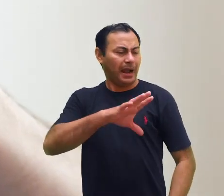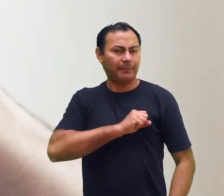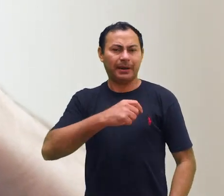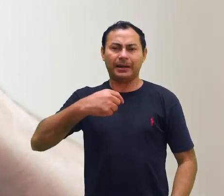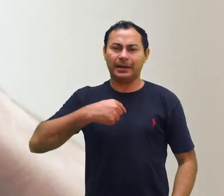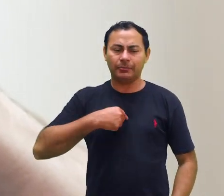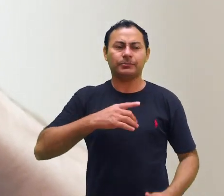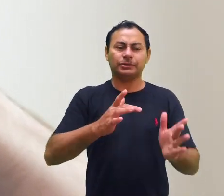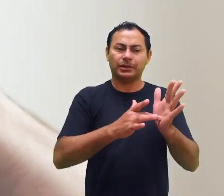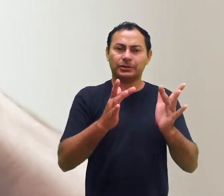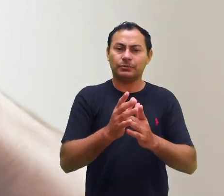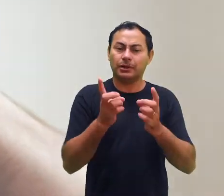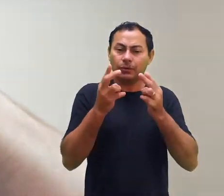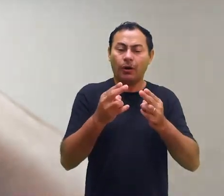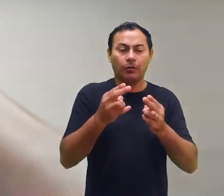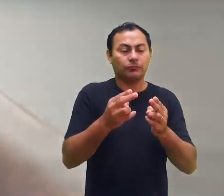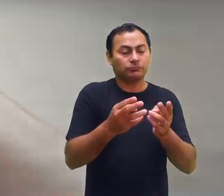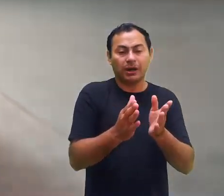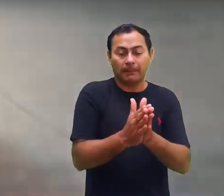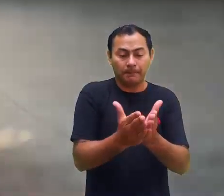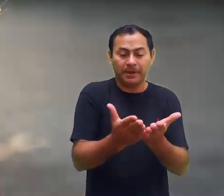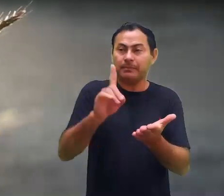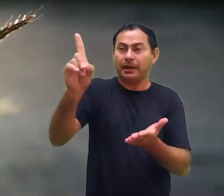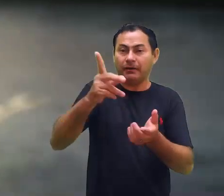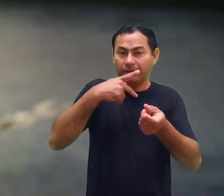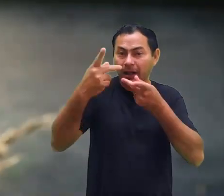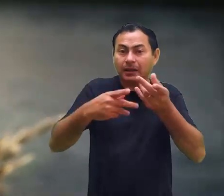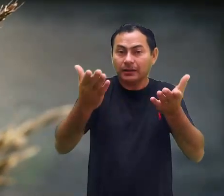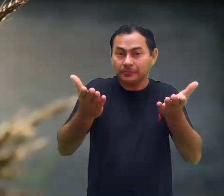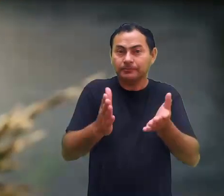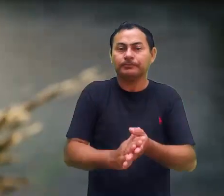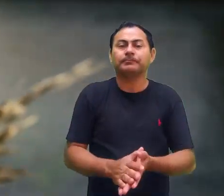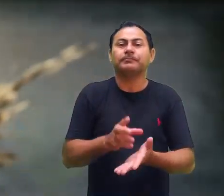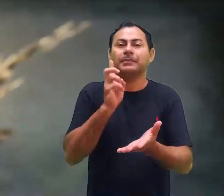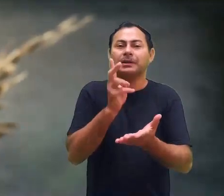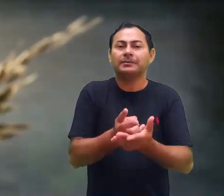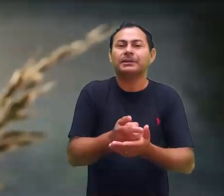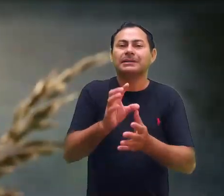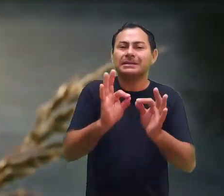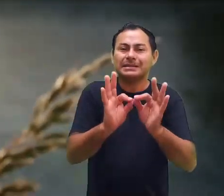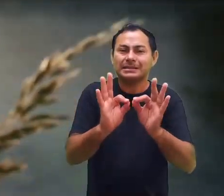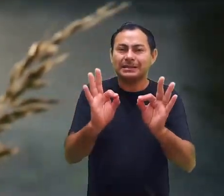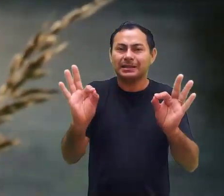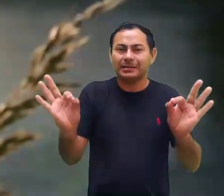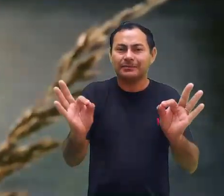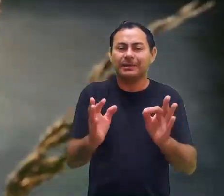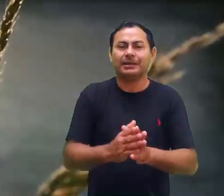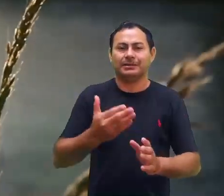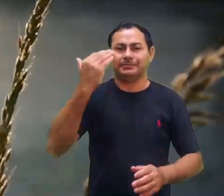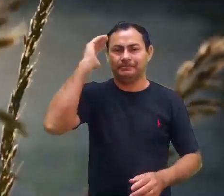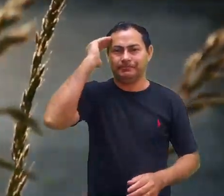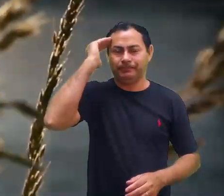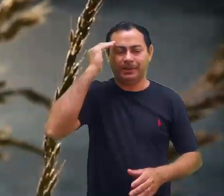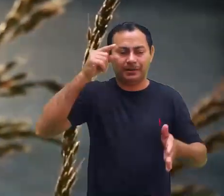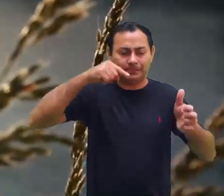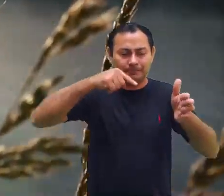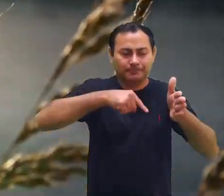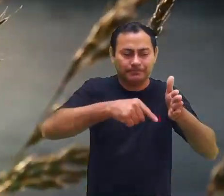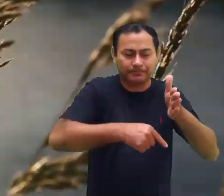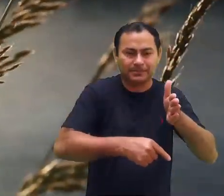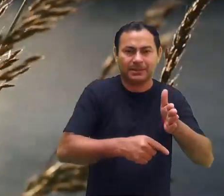ama, assim a Bíblia diz. Apesar de simples,